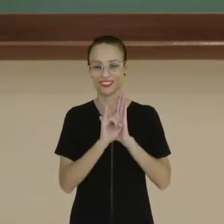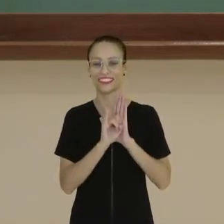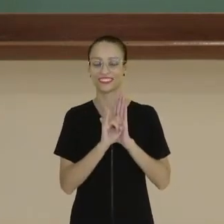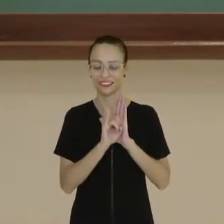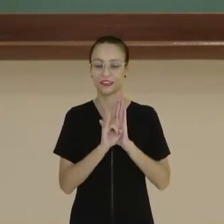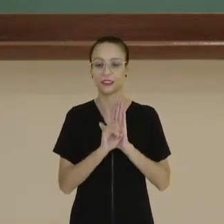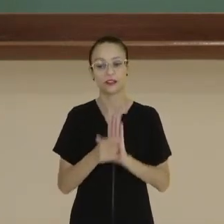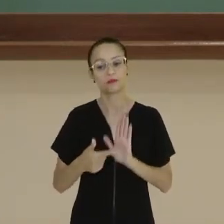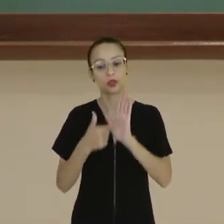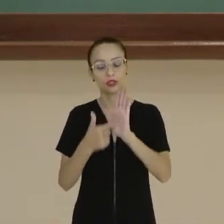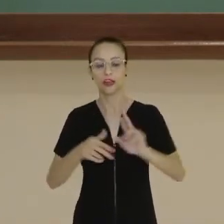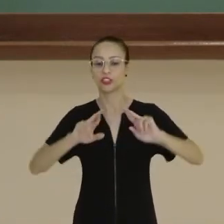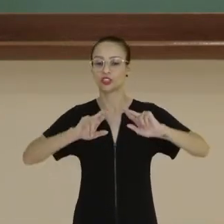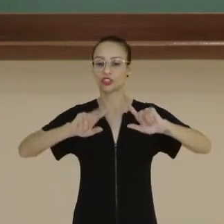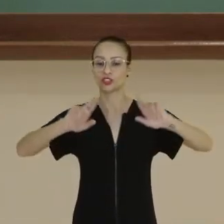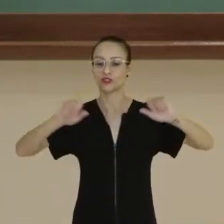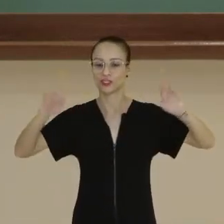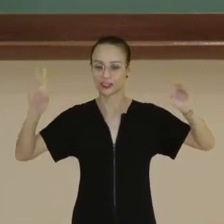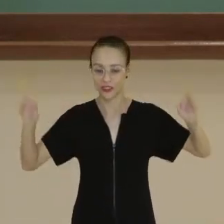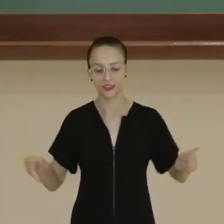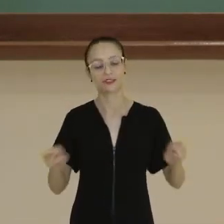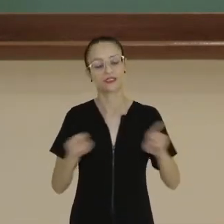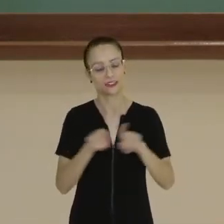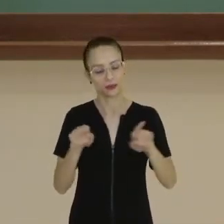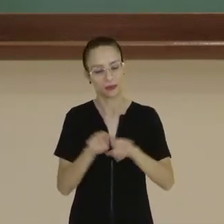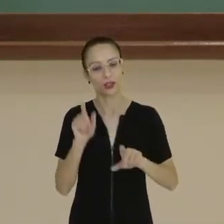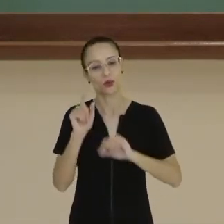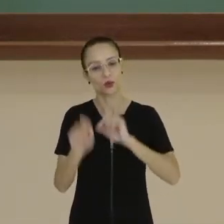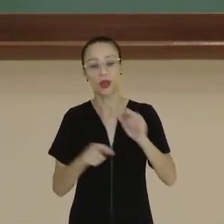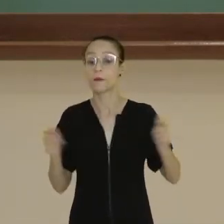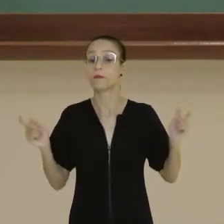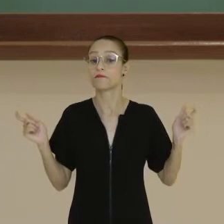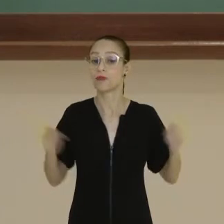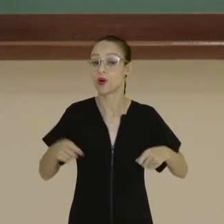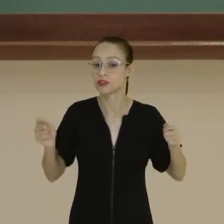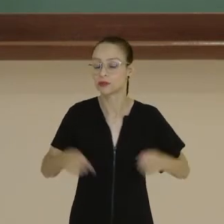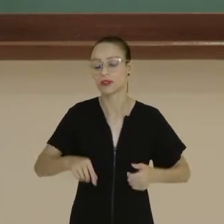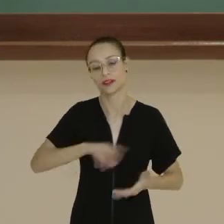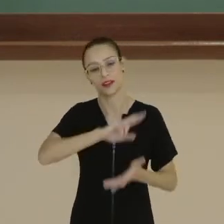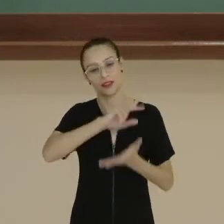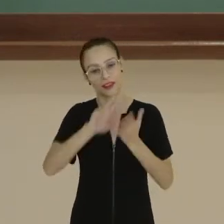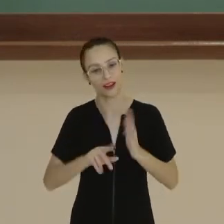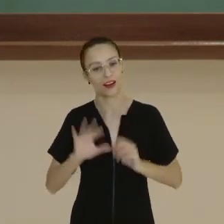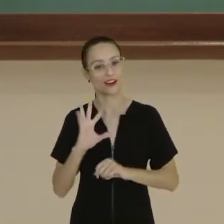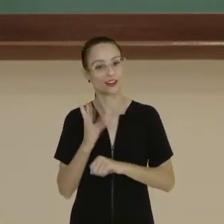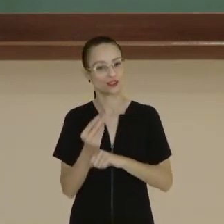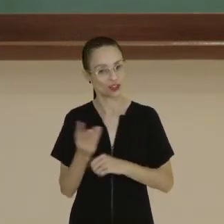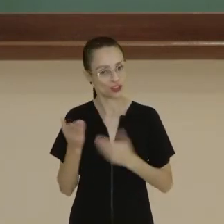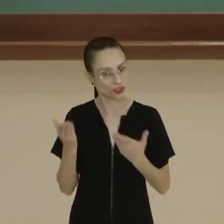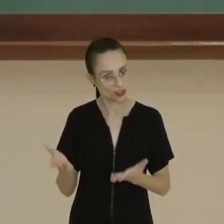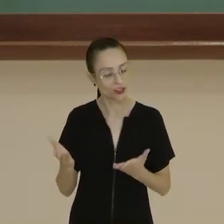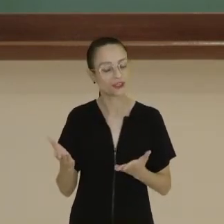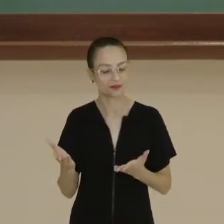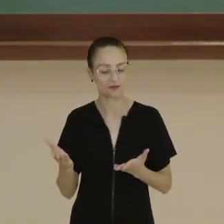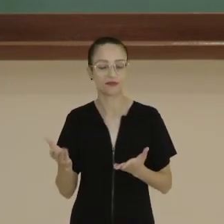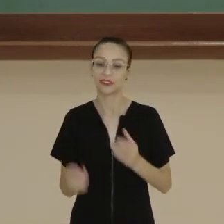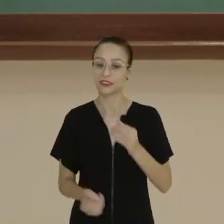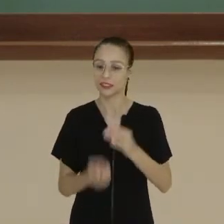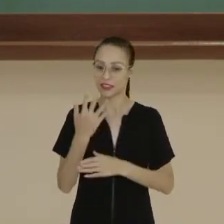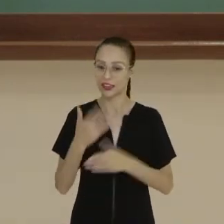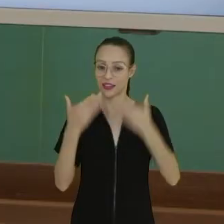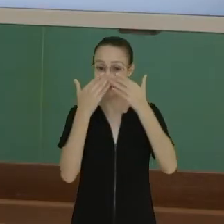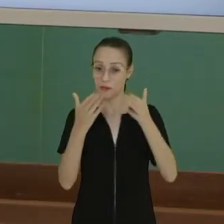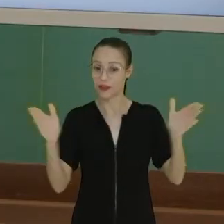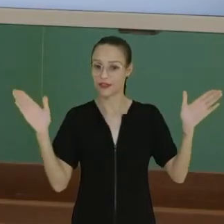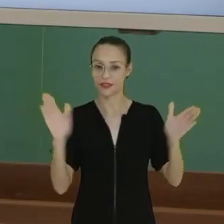vai trazer essa diversidade bem grande também de possibilidades artísticas para essas obras, né, criadas de uma forma